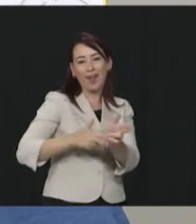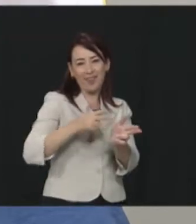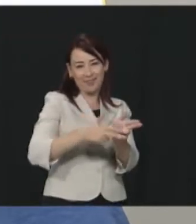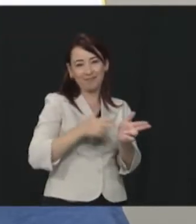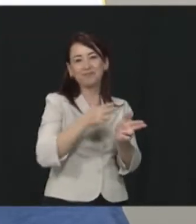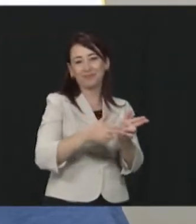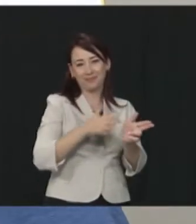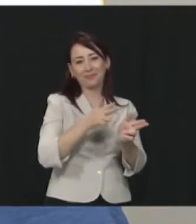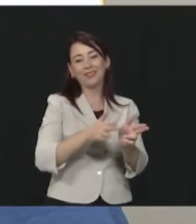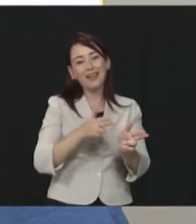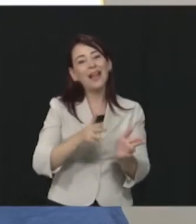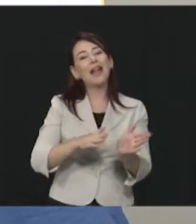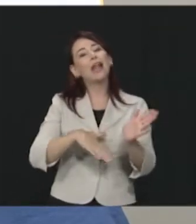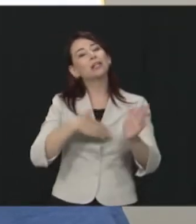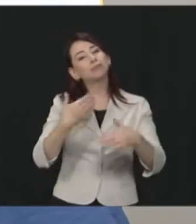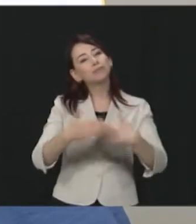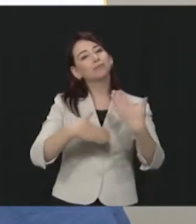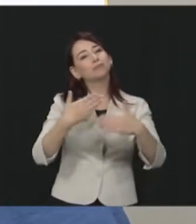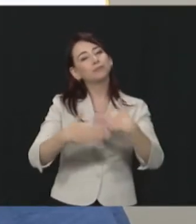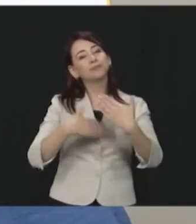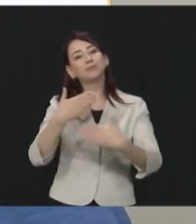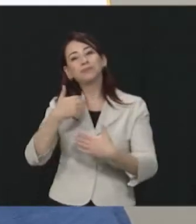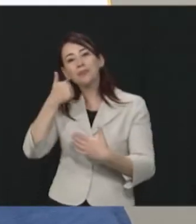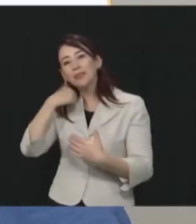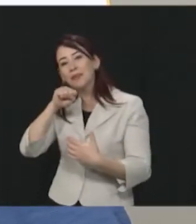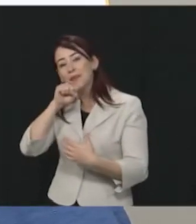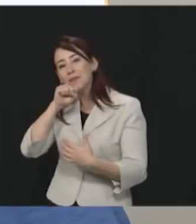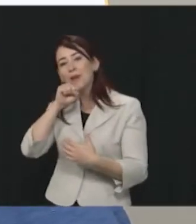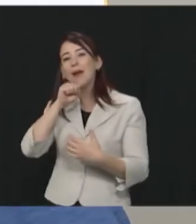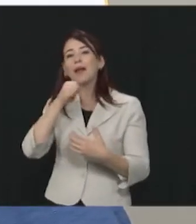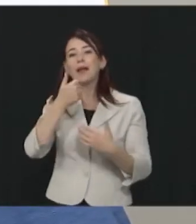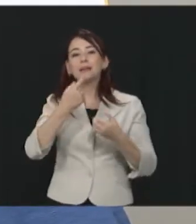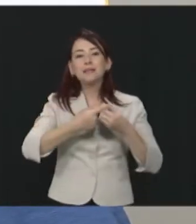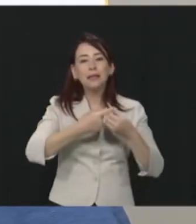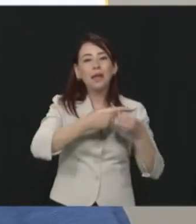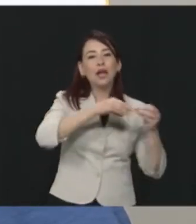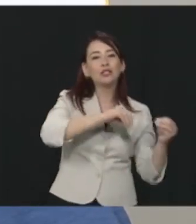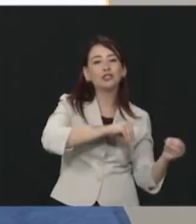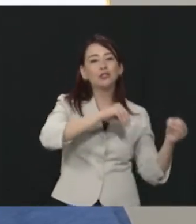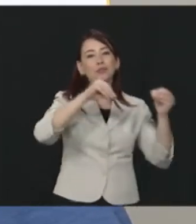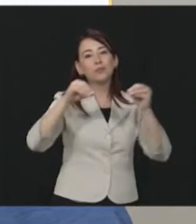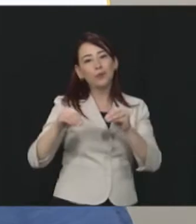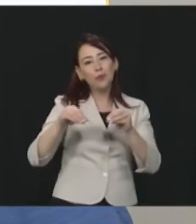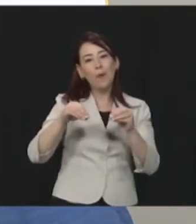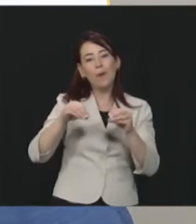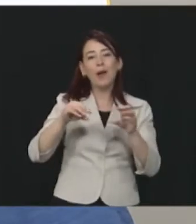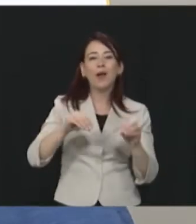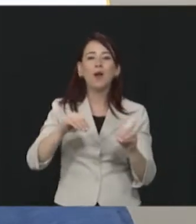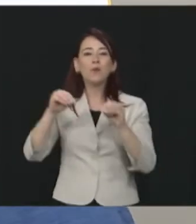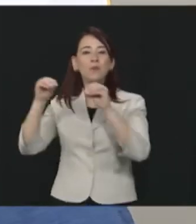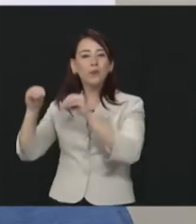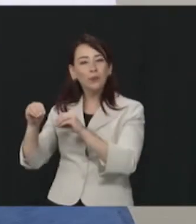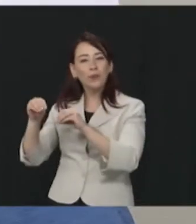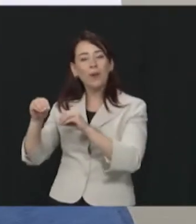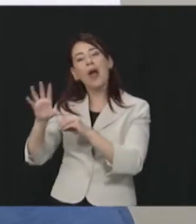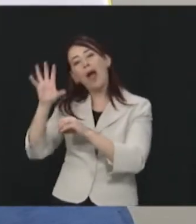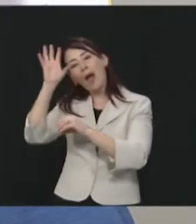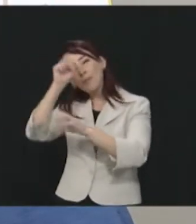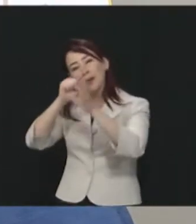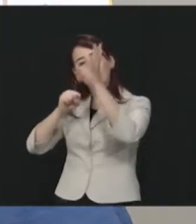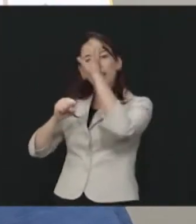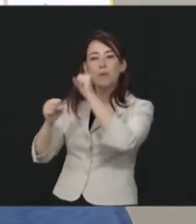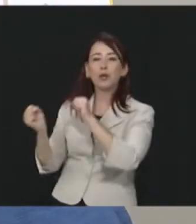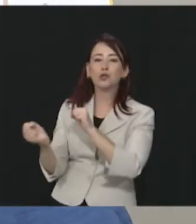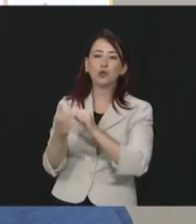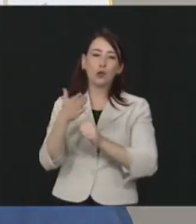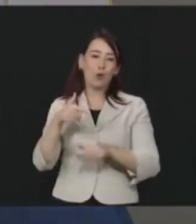ao longo da vida da minha mãe, ela foi mudando, né, de cidade, foi a cada cidade aprendendo um novo trabalho. E também o